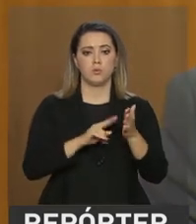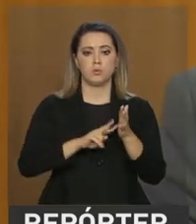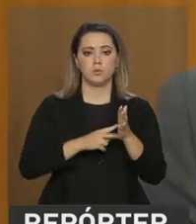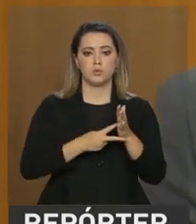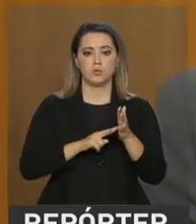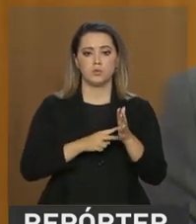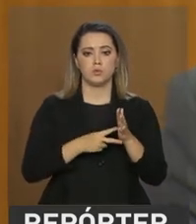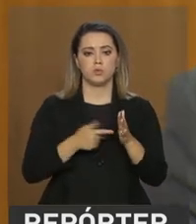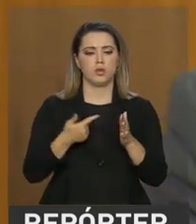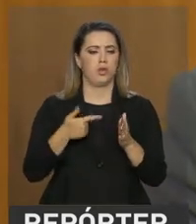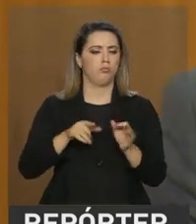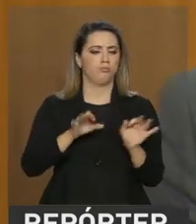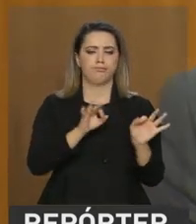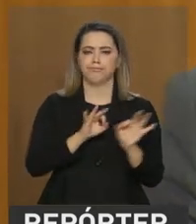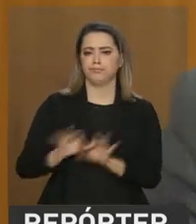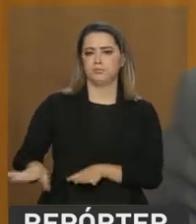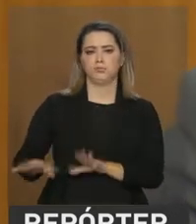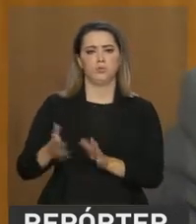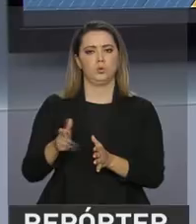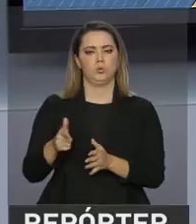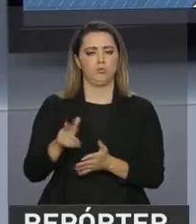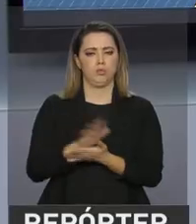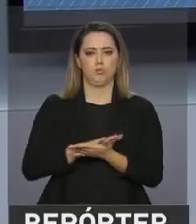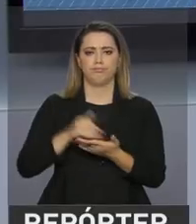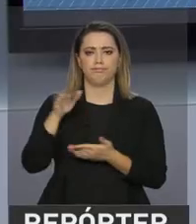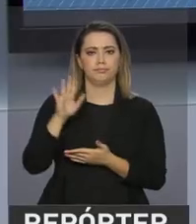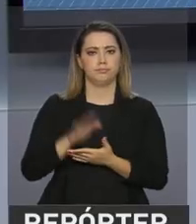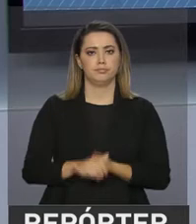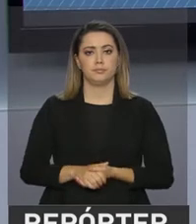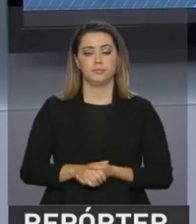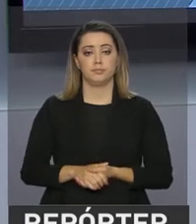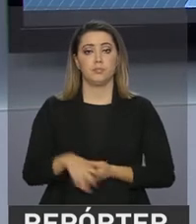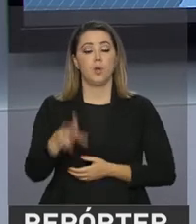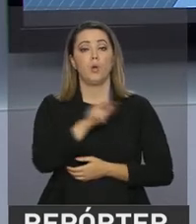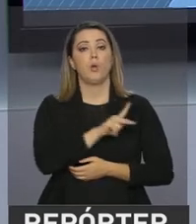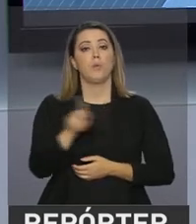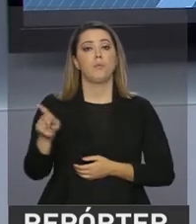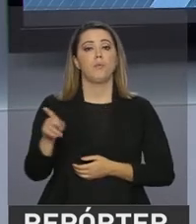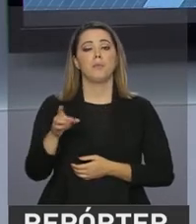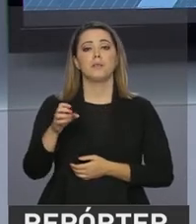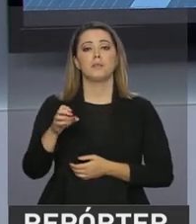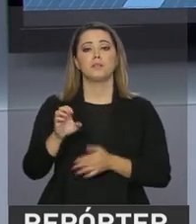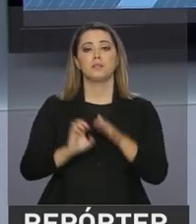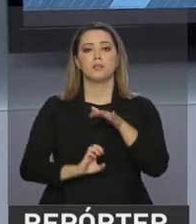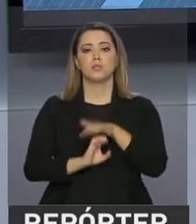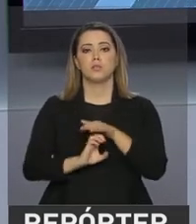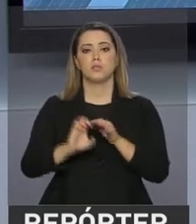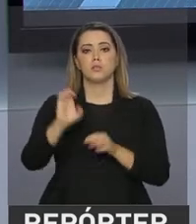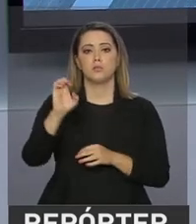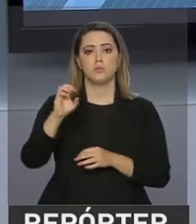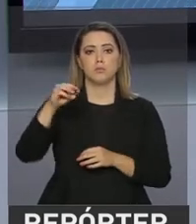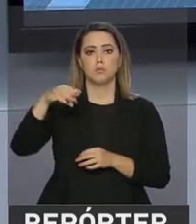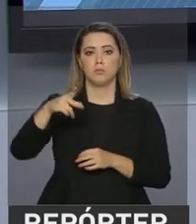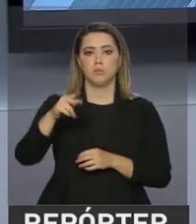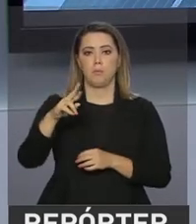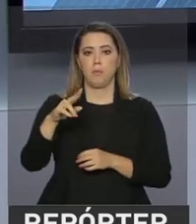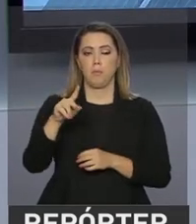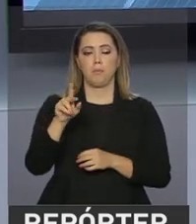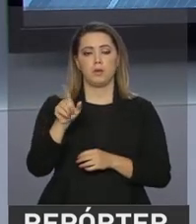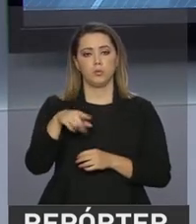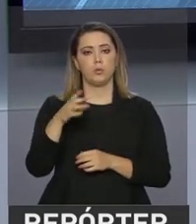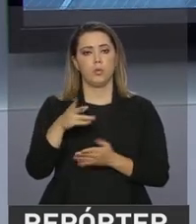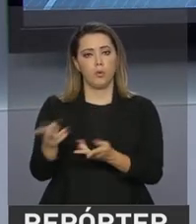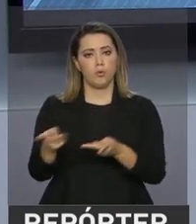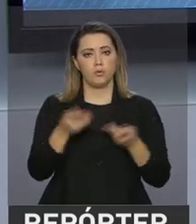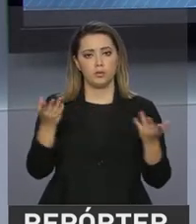passou no brasil não vai ter mais o presidente da embratur vinícius lummertz é o convidado de hoje do